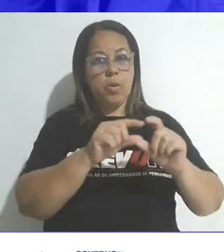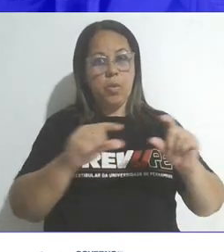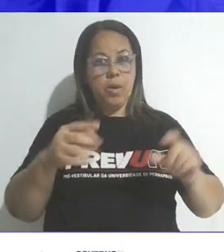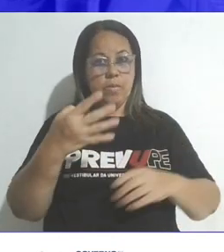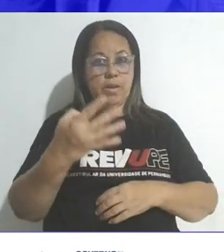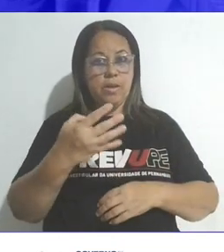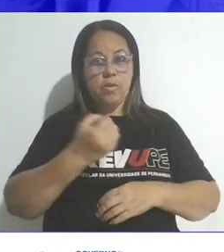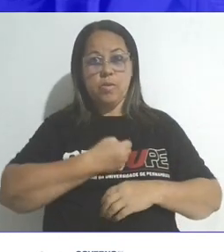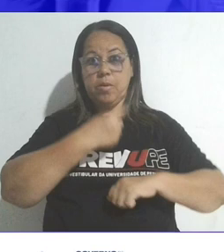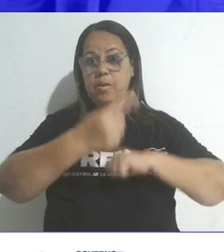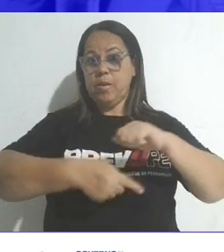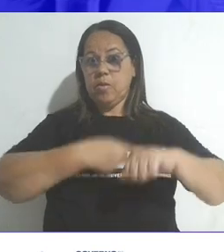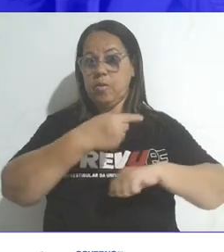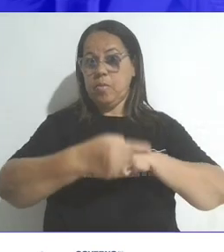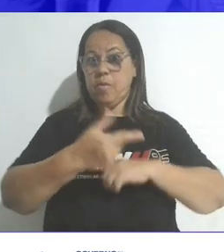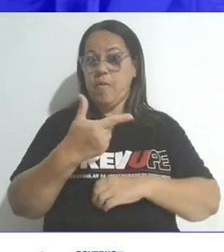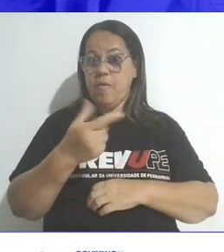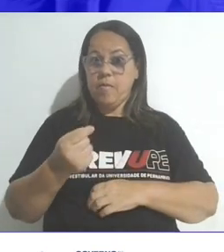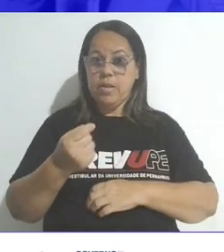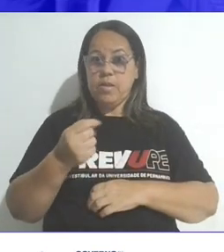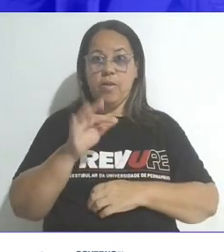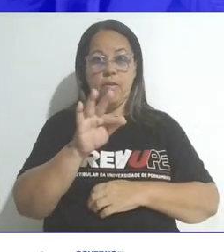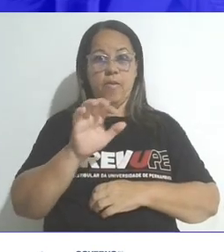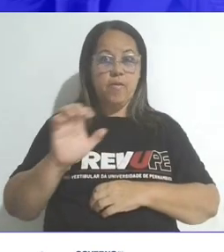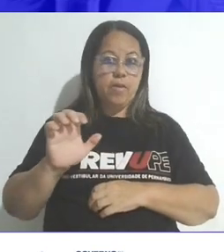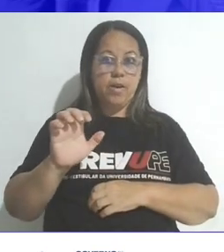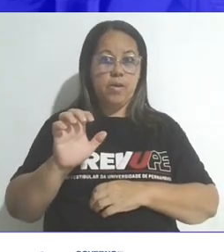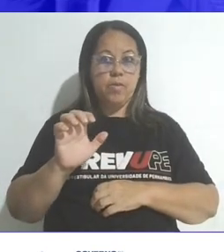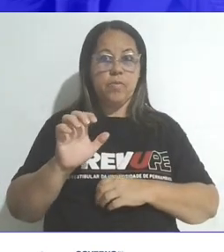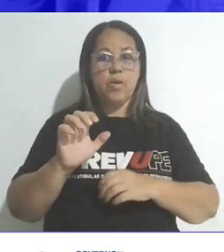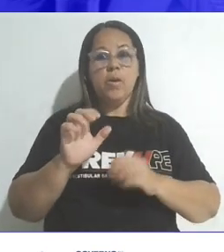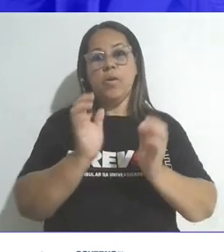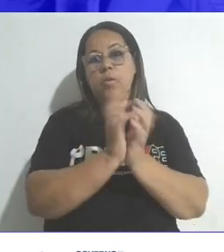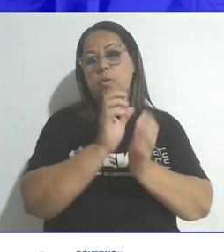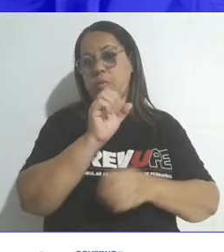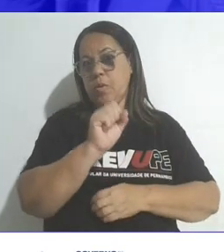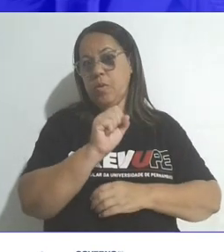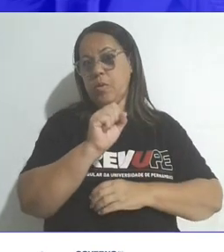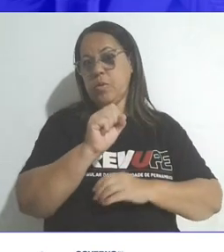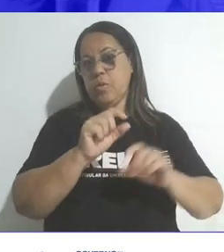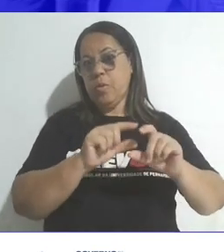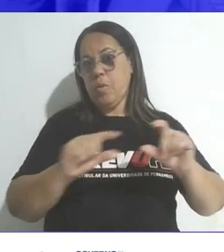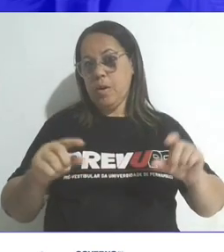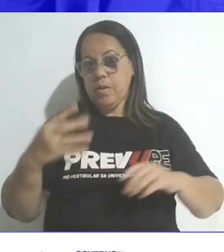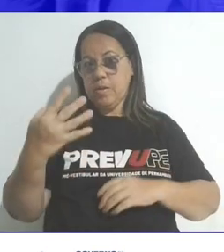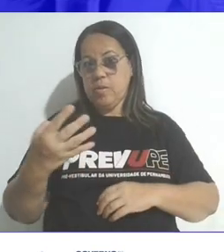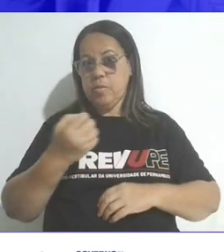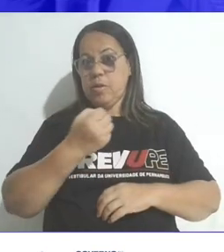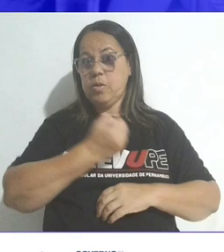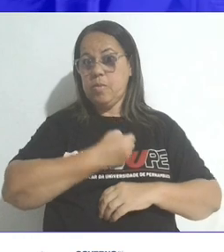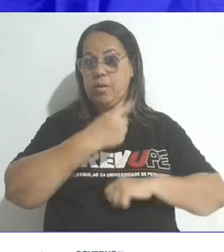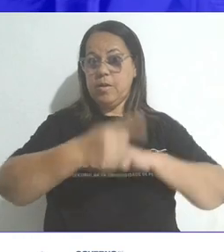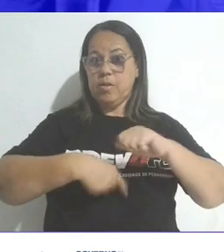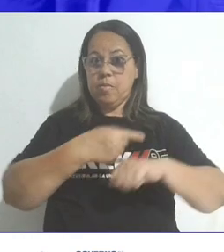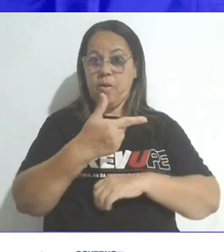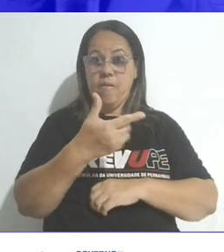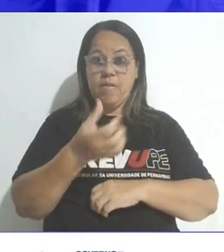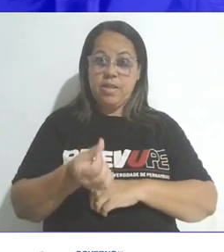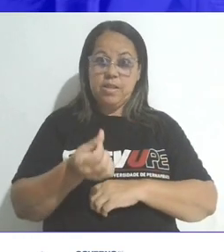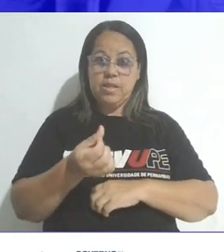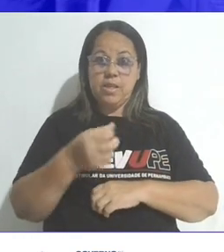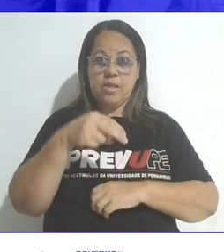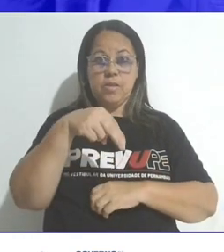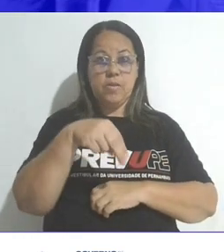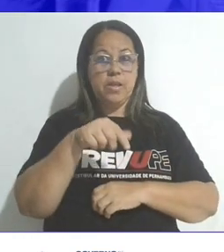número atômico 20, o ferro, grupo 8, quarto período, número atômico 26, e o